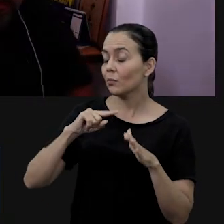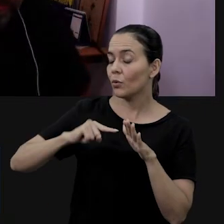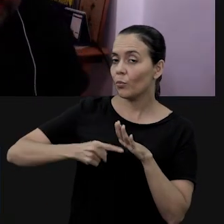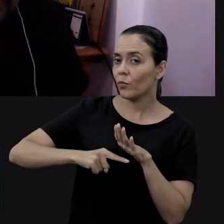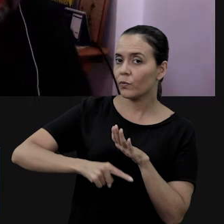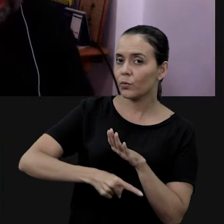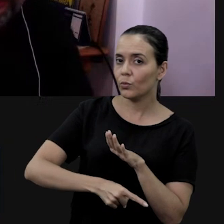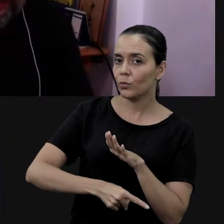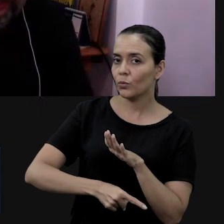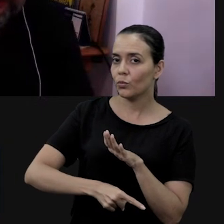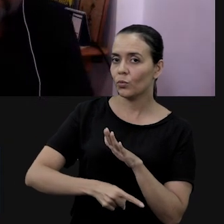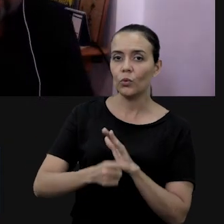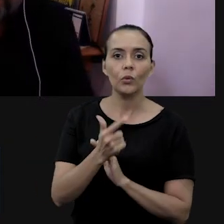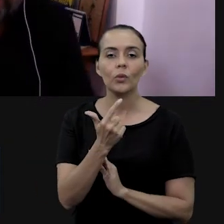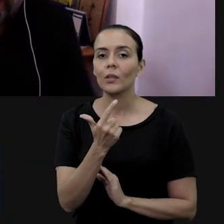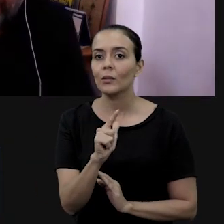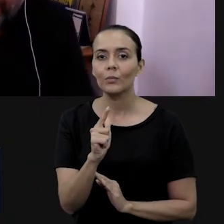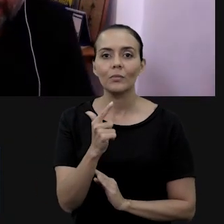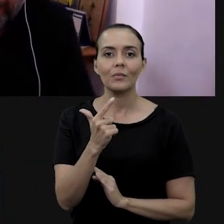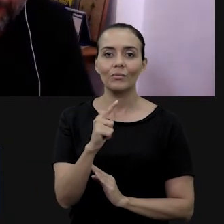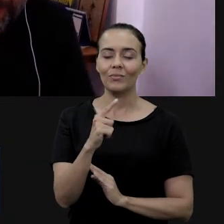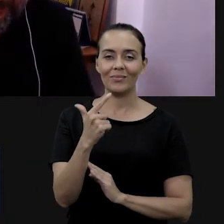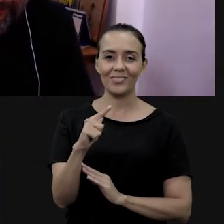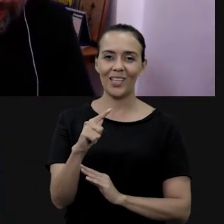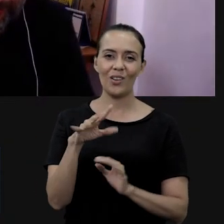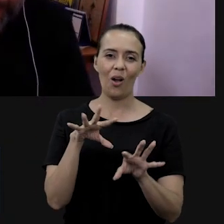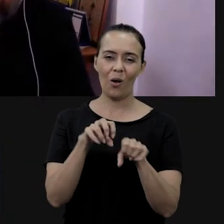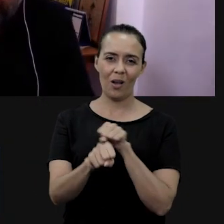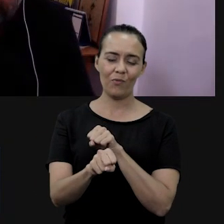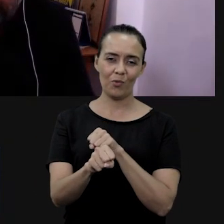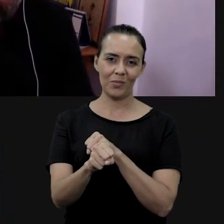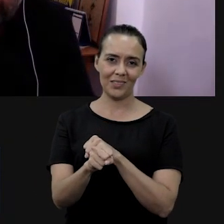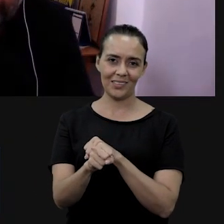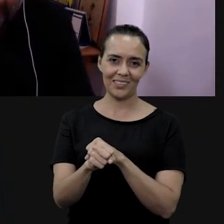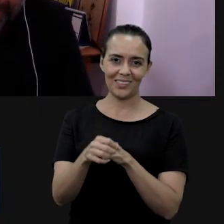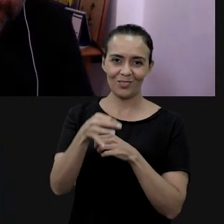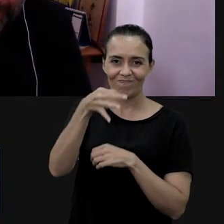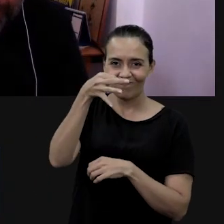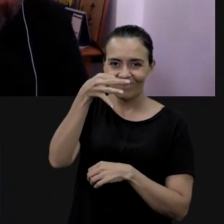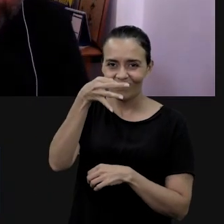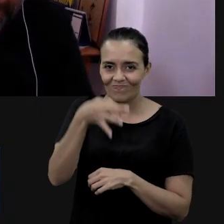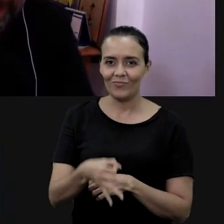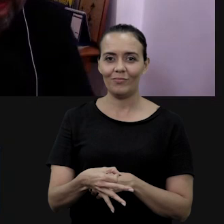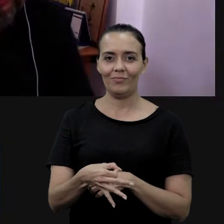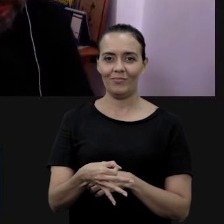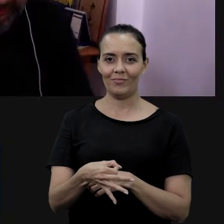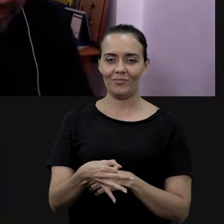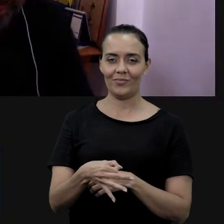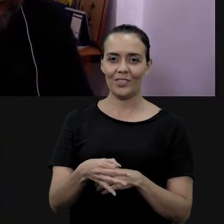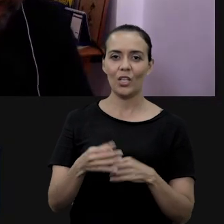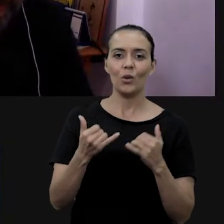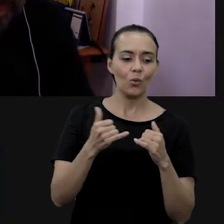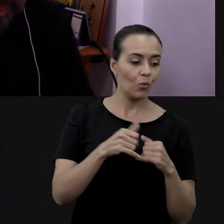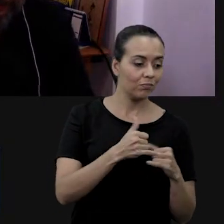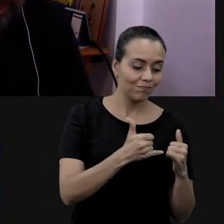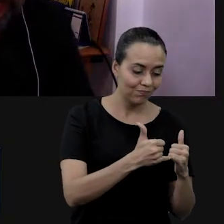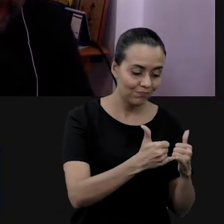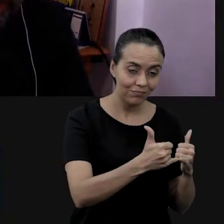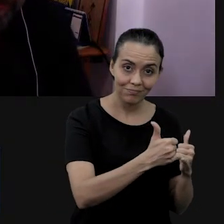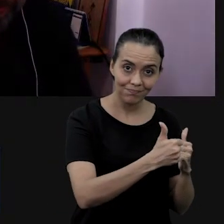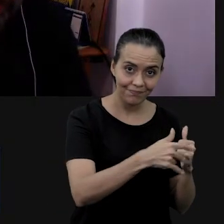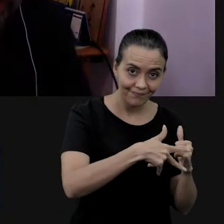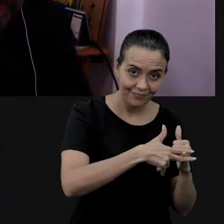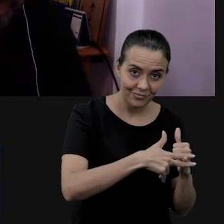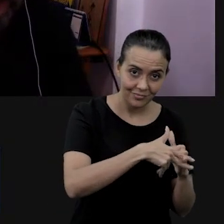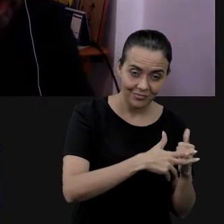enfim, todo um conhecimento que não existe uma formação específica, assim, um